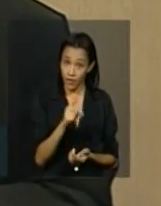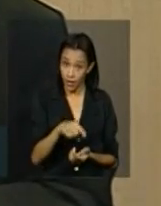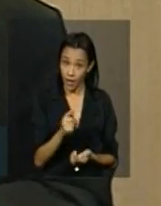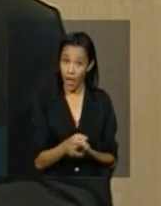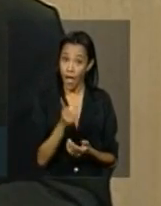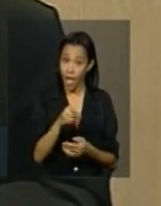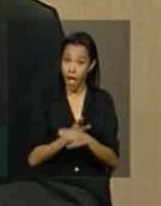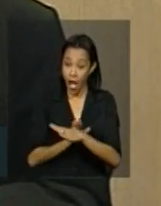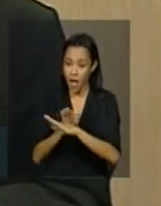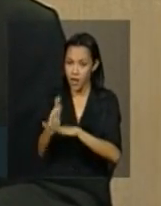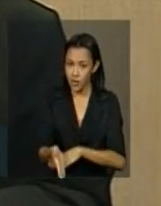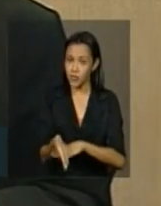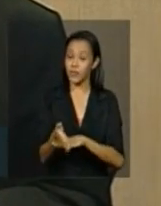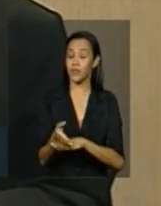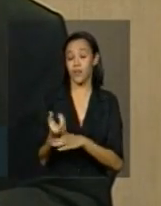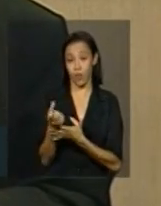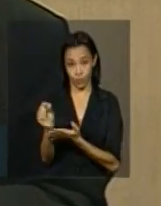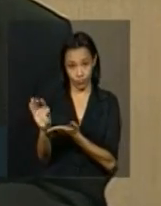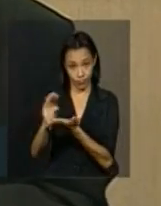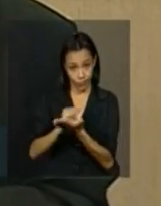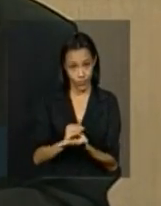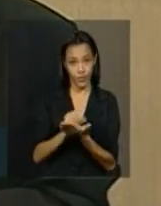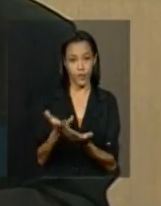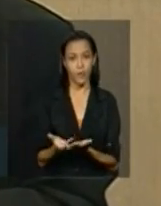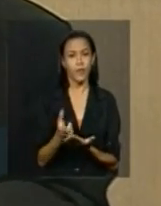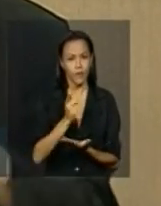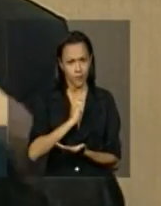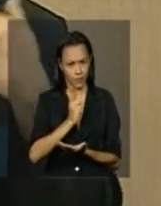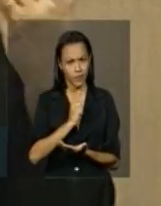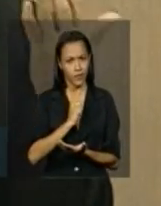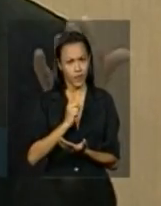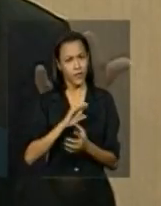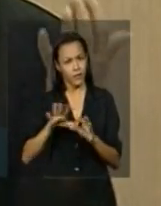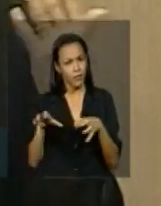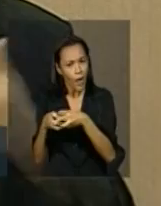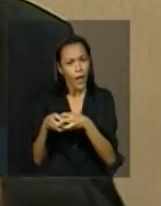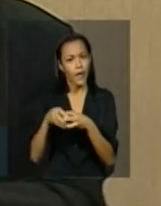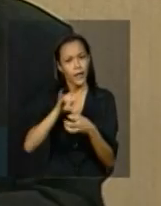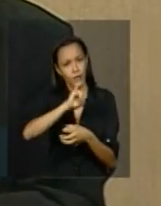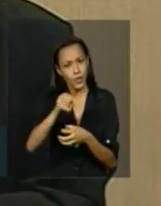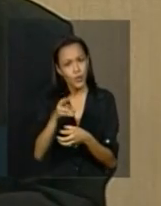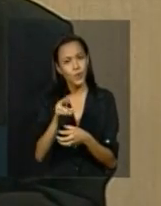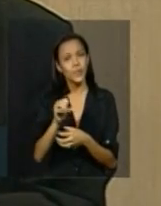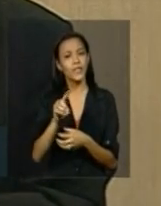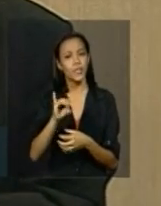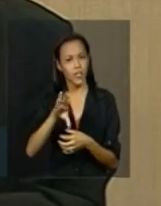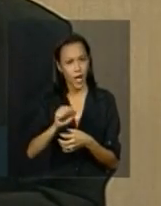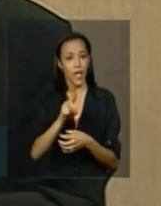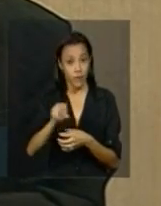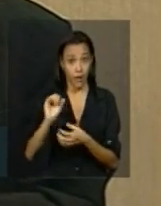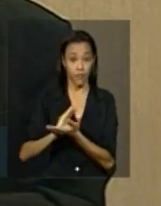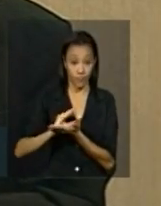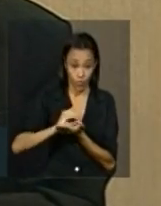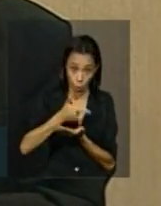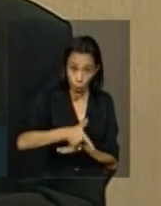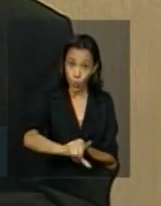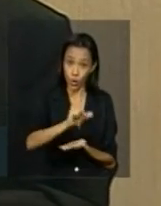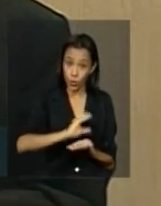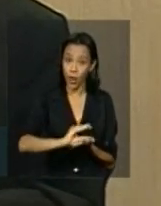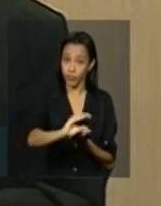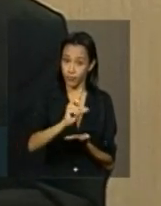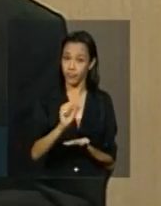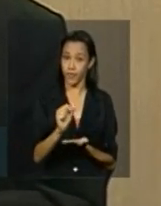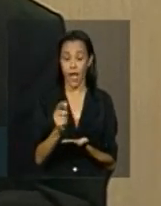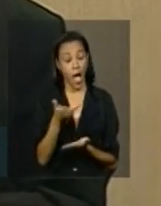acessar recurso para gestão de residos sólidos tem uma discussão jurídica se a gente vai poder continuar financiando eh os planos Tá ok